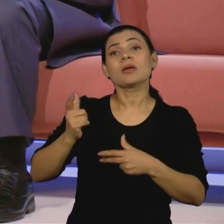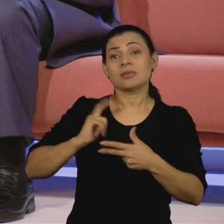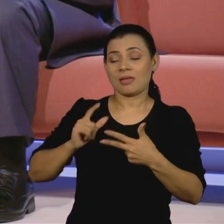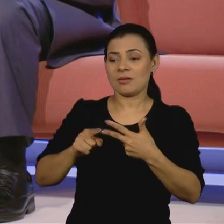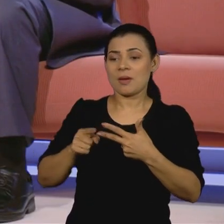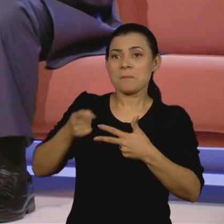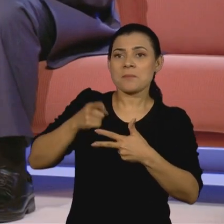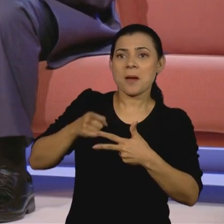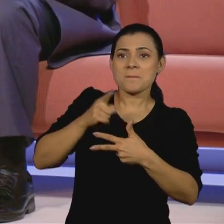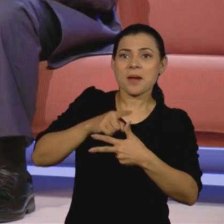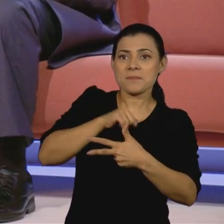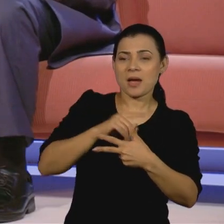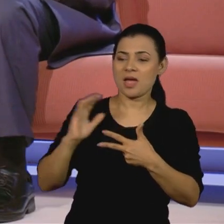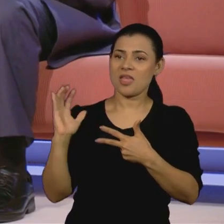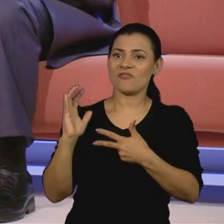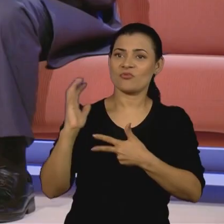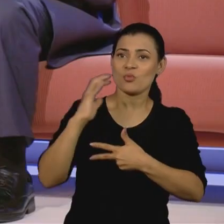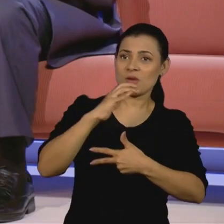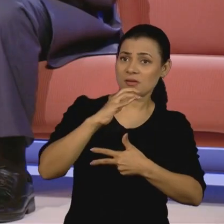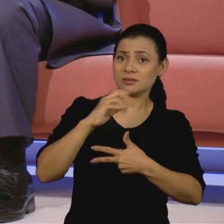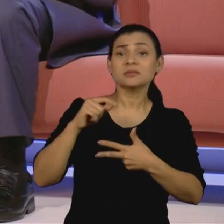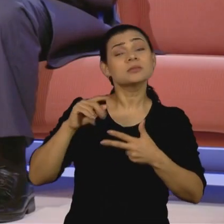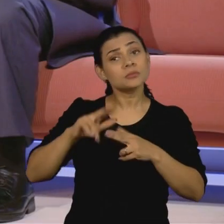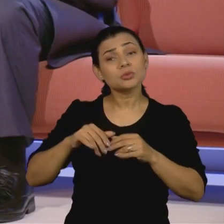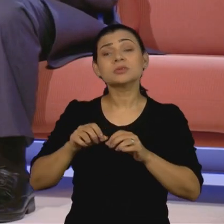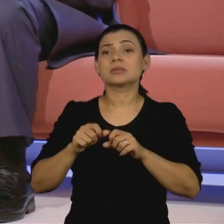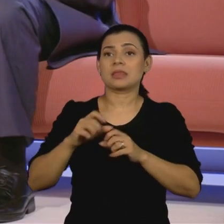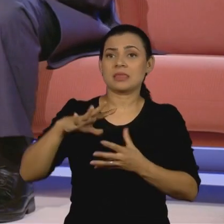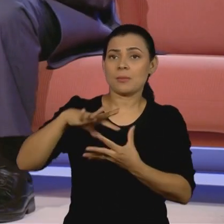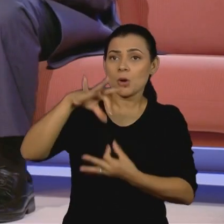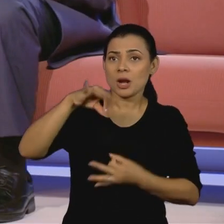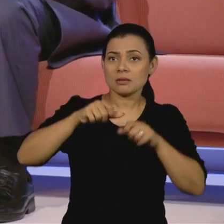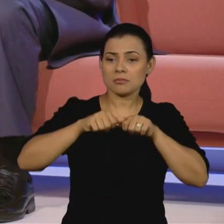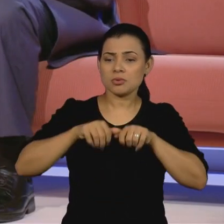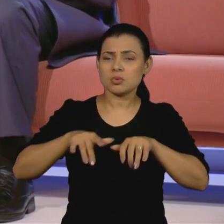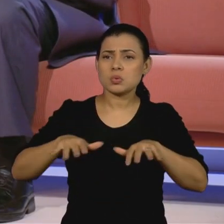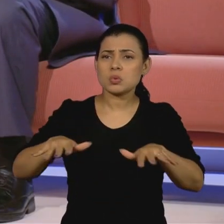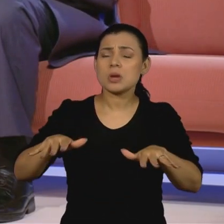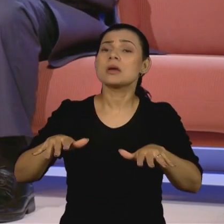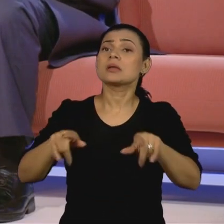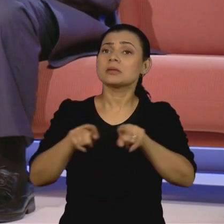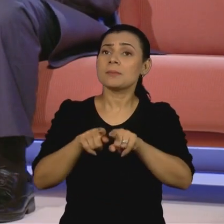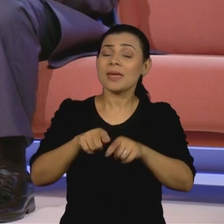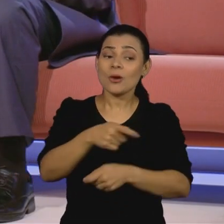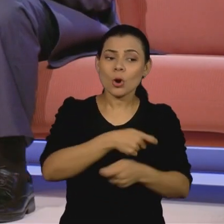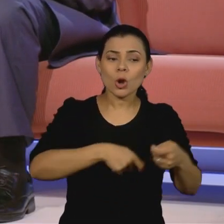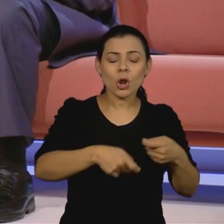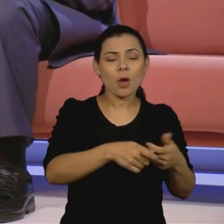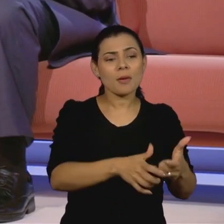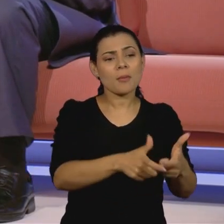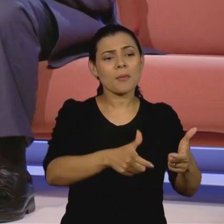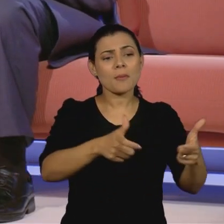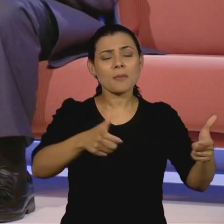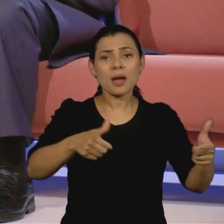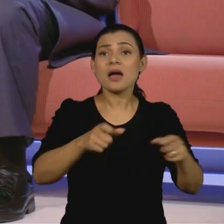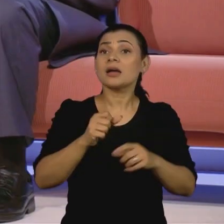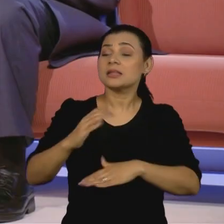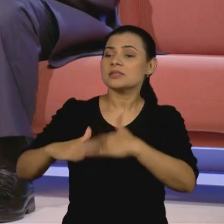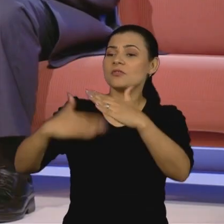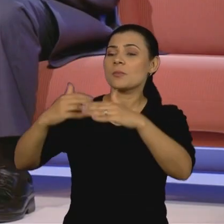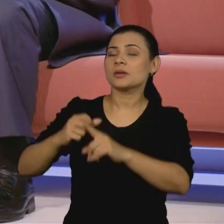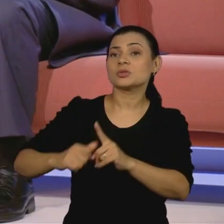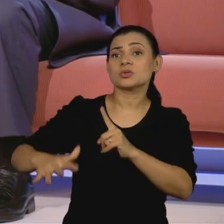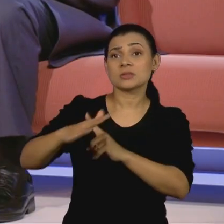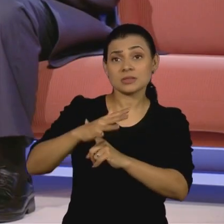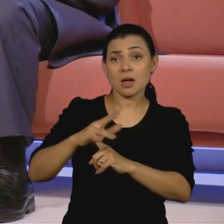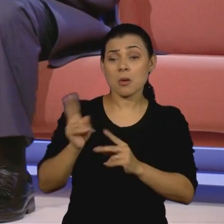poderes. Então, com a expansão da democracia, com a expansão econômica, com o desenvolvimento social,